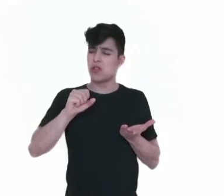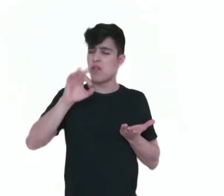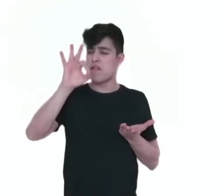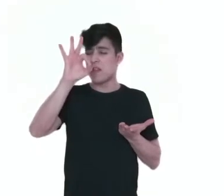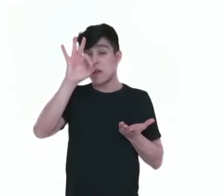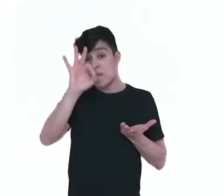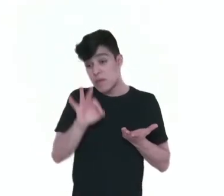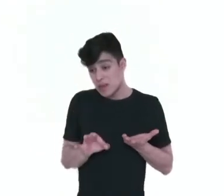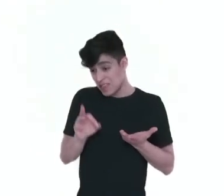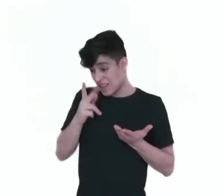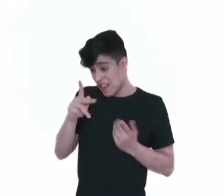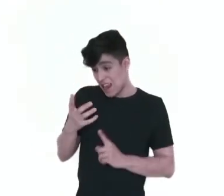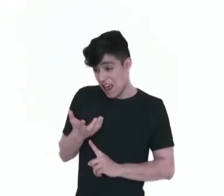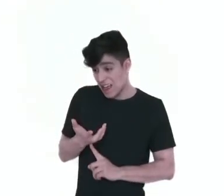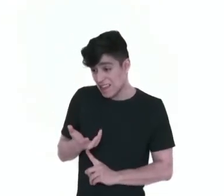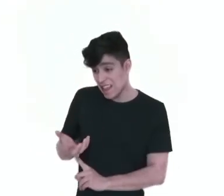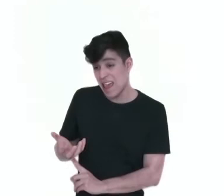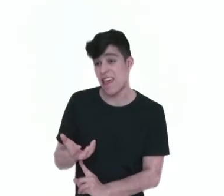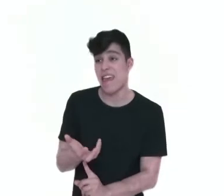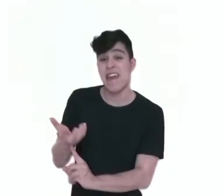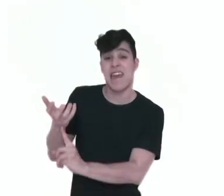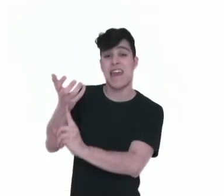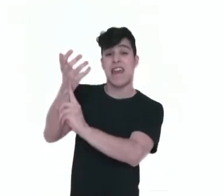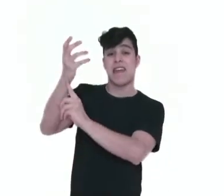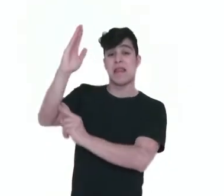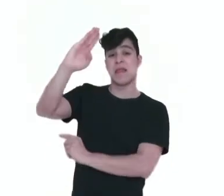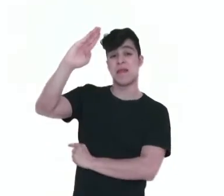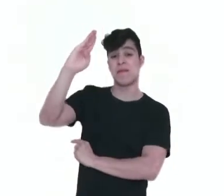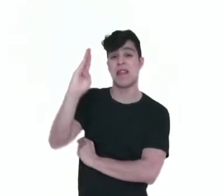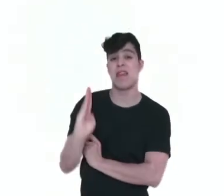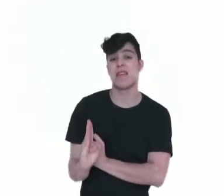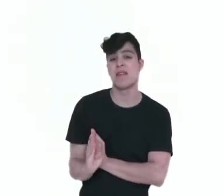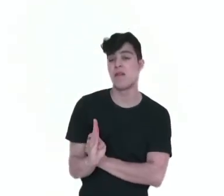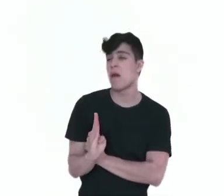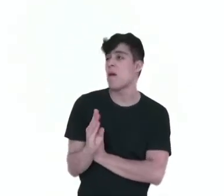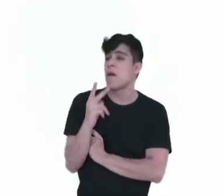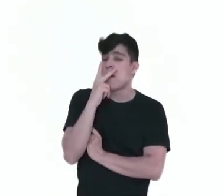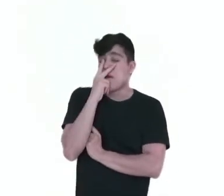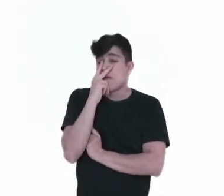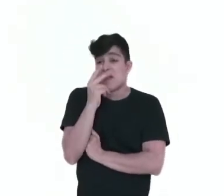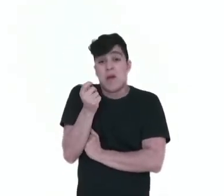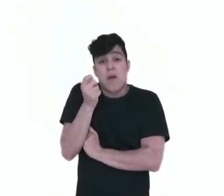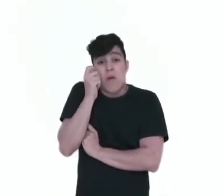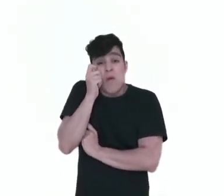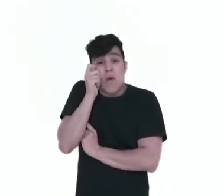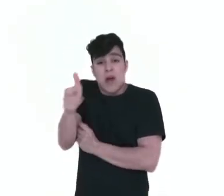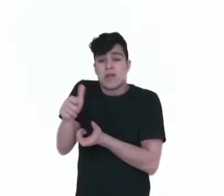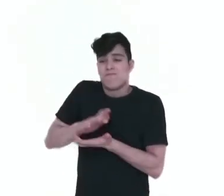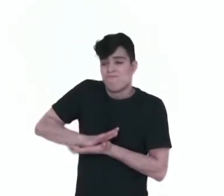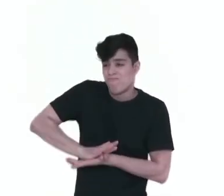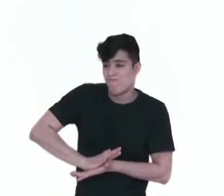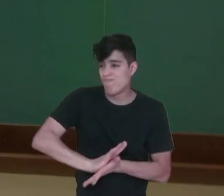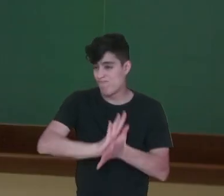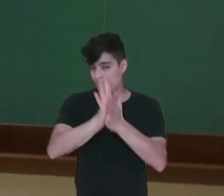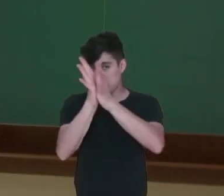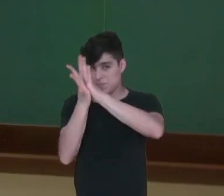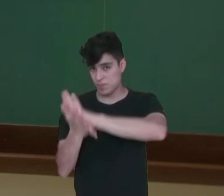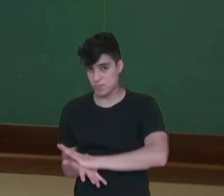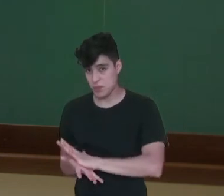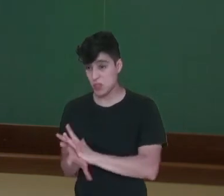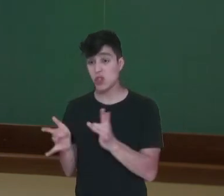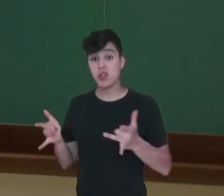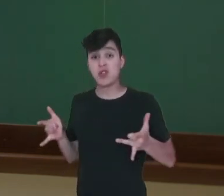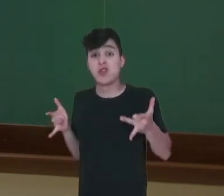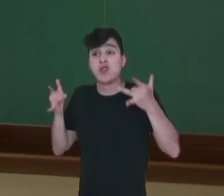Atlântica, em toda a extensão territorial, está quase que totalmente destruída. Do que